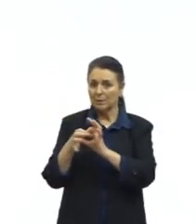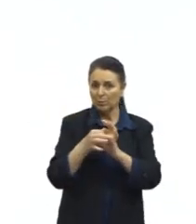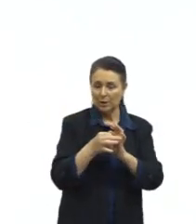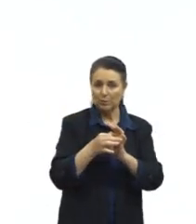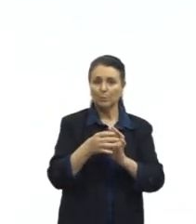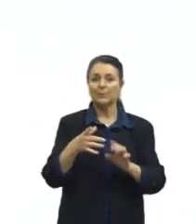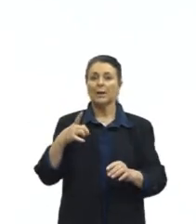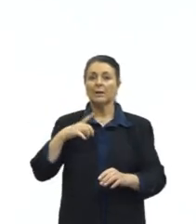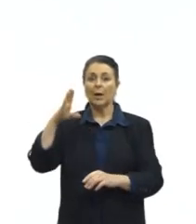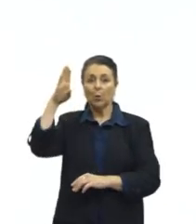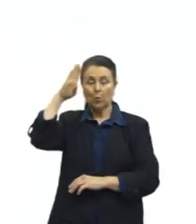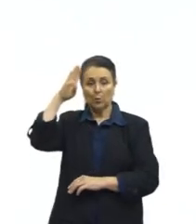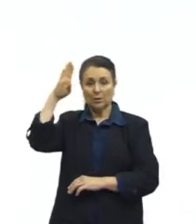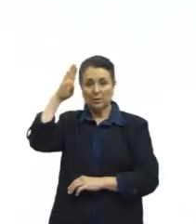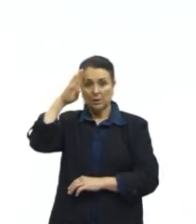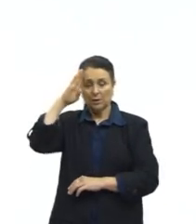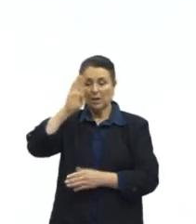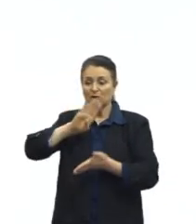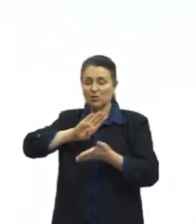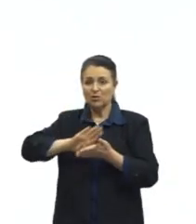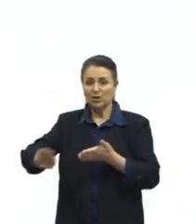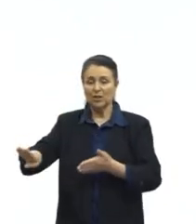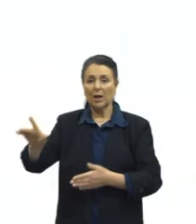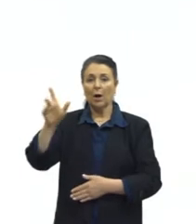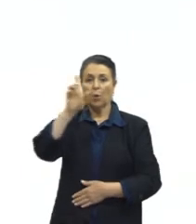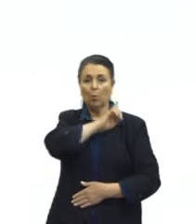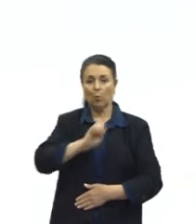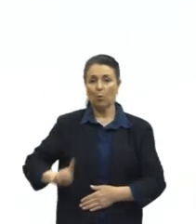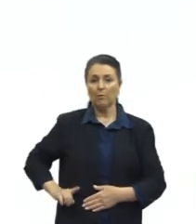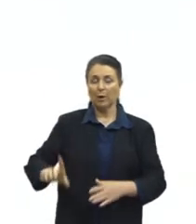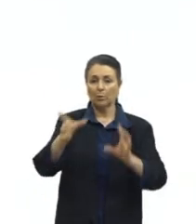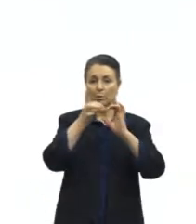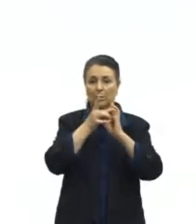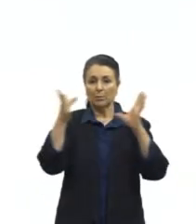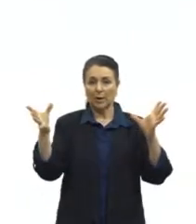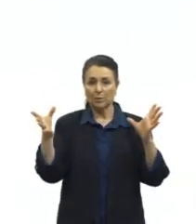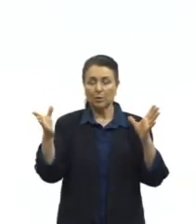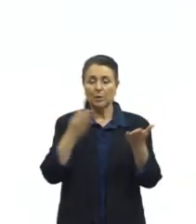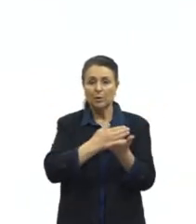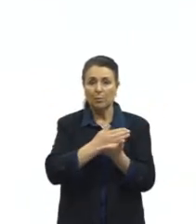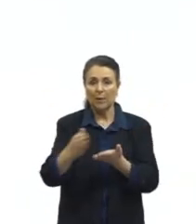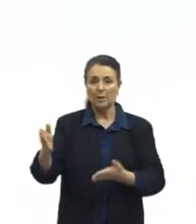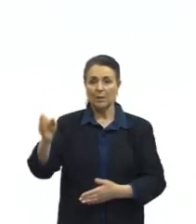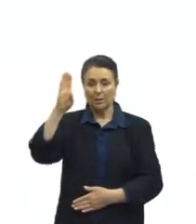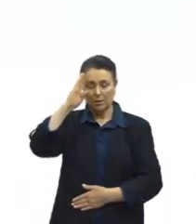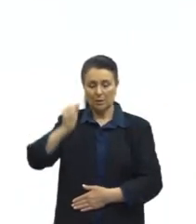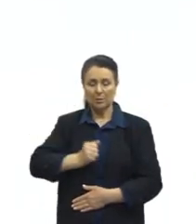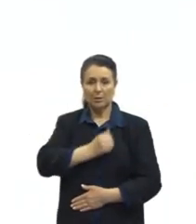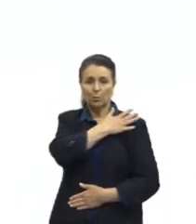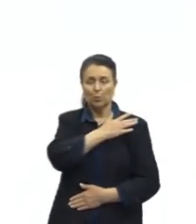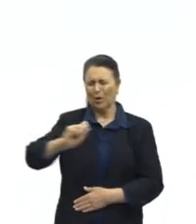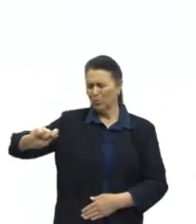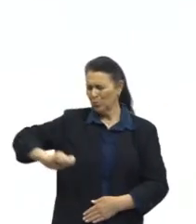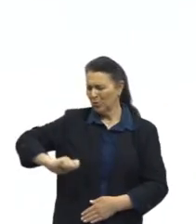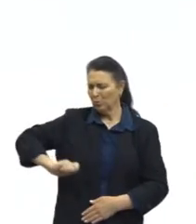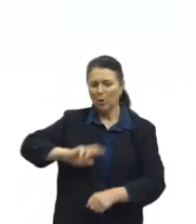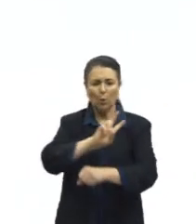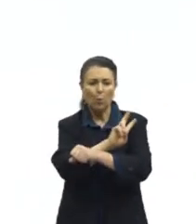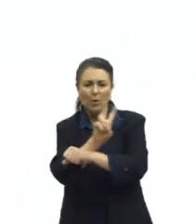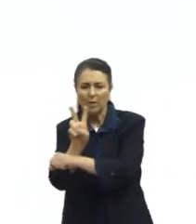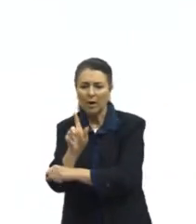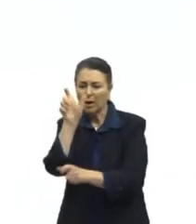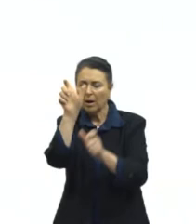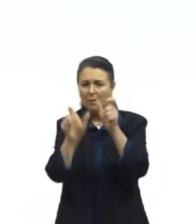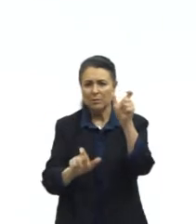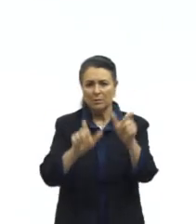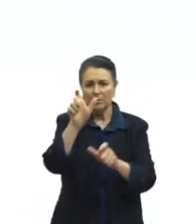derruba governos Democráticos e implementa ditaduras que também torturaram vigiaram as pessoas